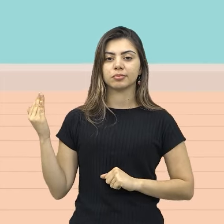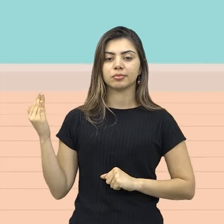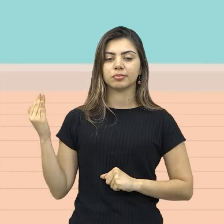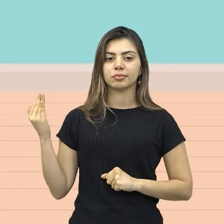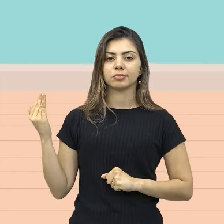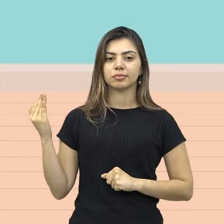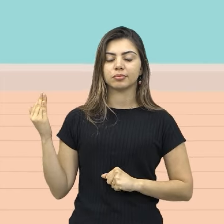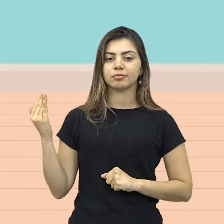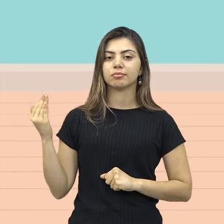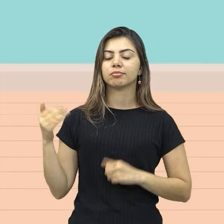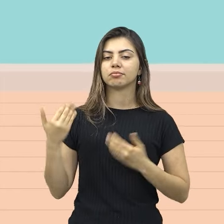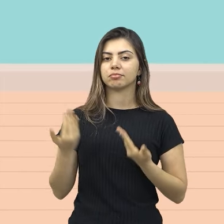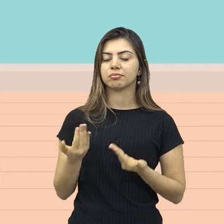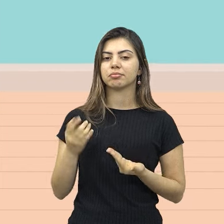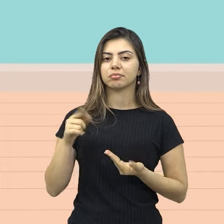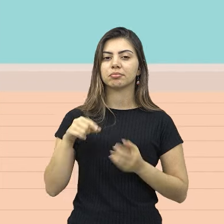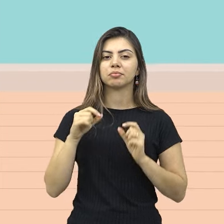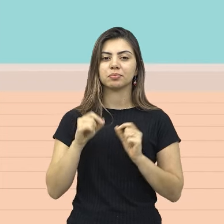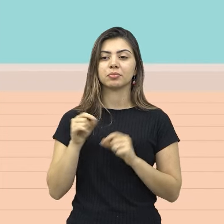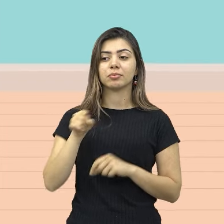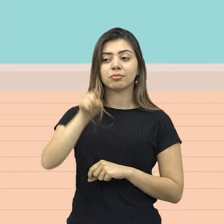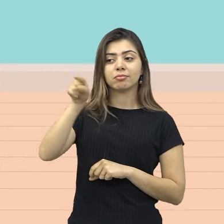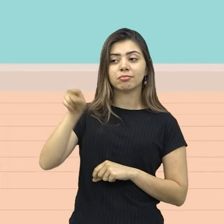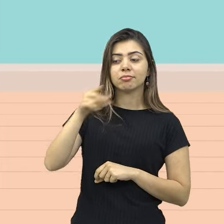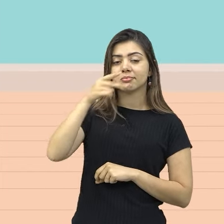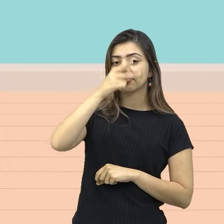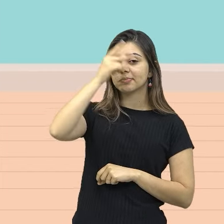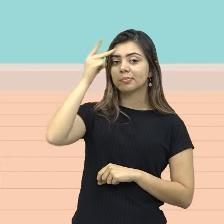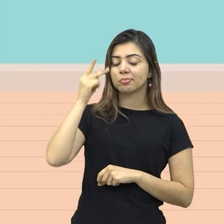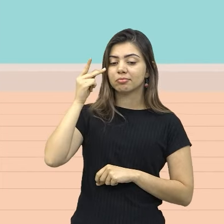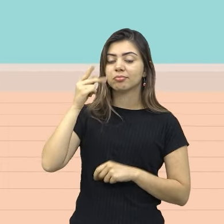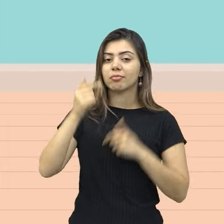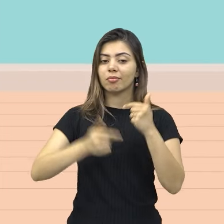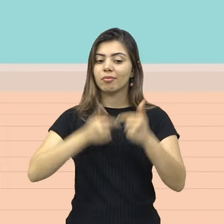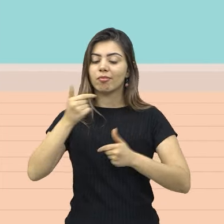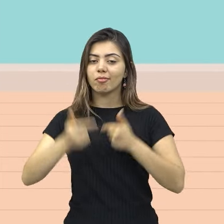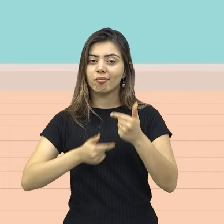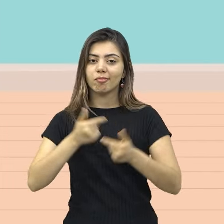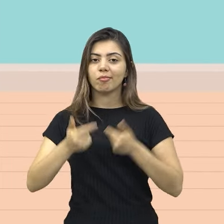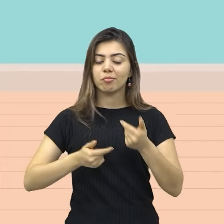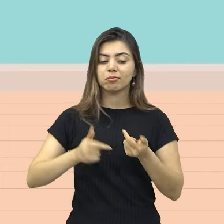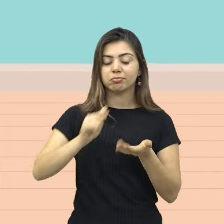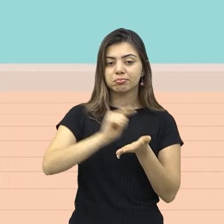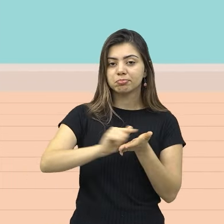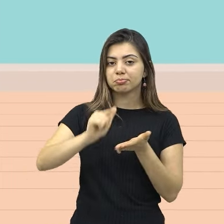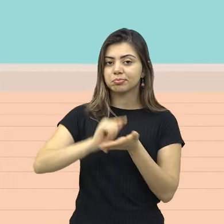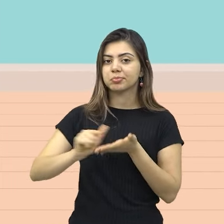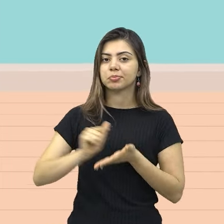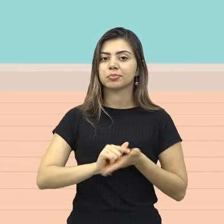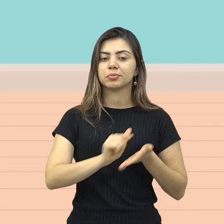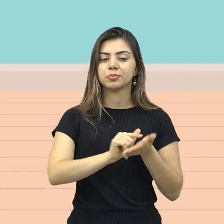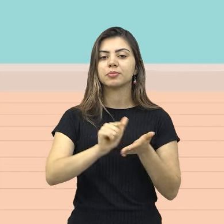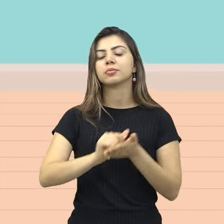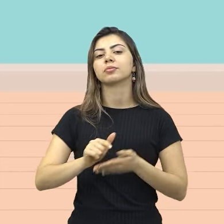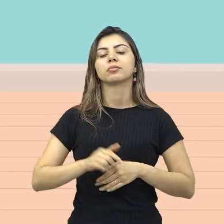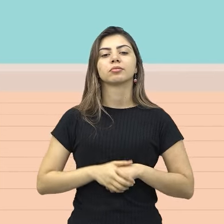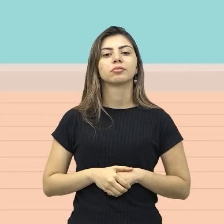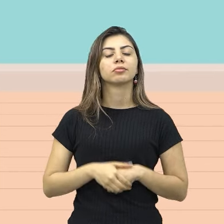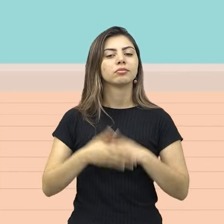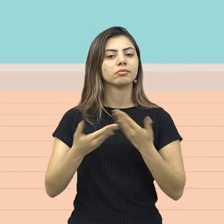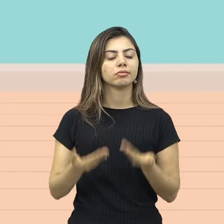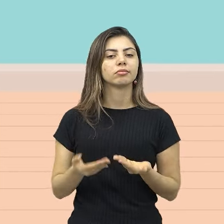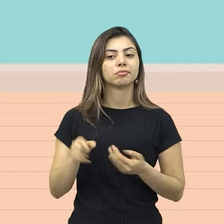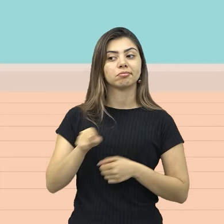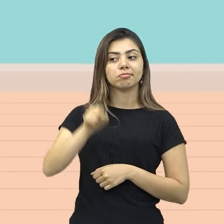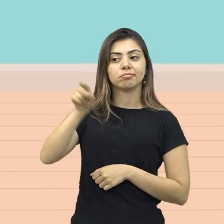janitors. Então, aqueles ou aquelas são pessoas, né, da limpeza, auxiliares de limpeza. Janitors. Então, aqueles,